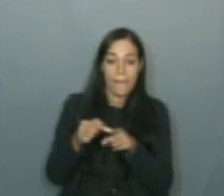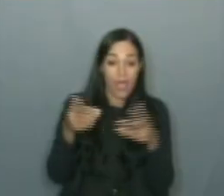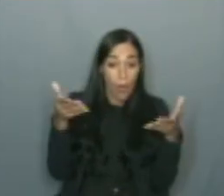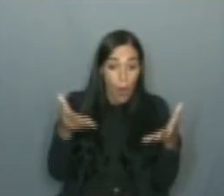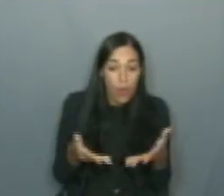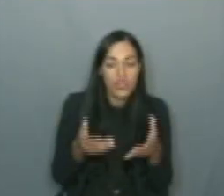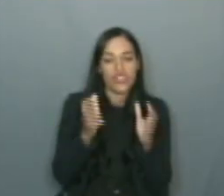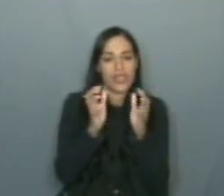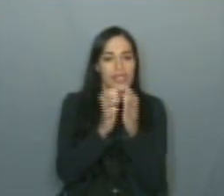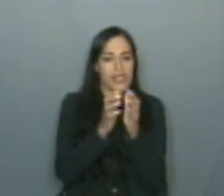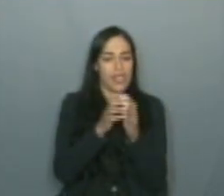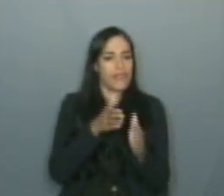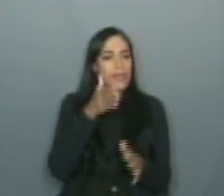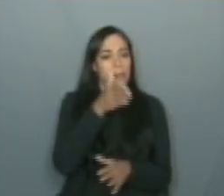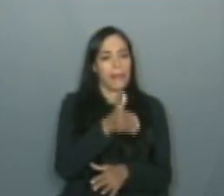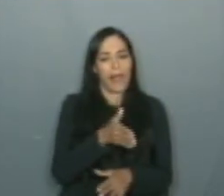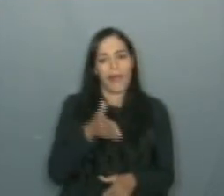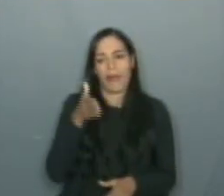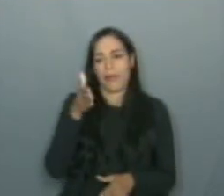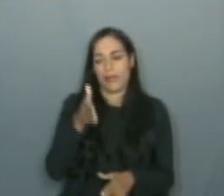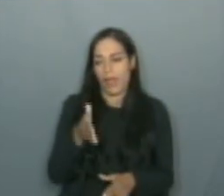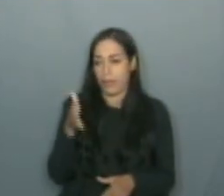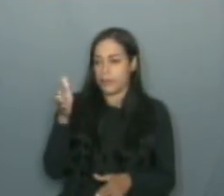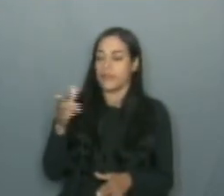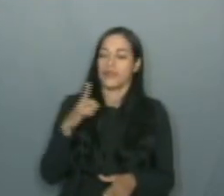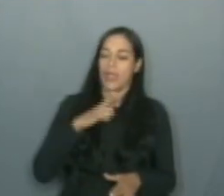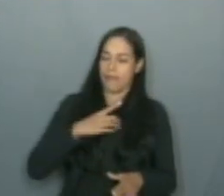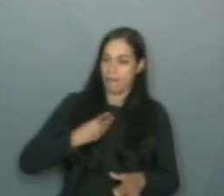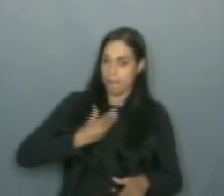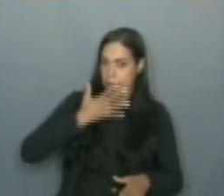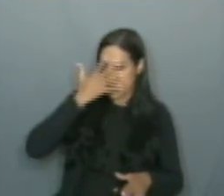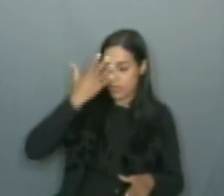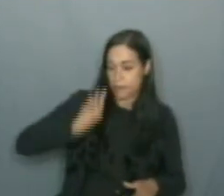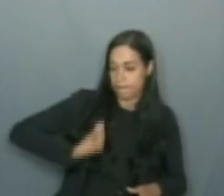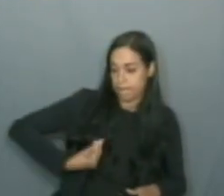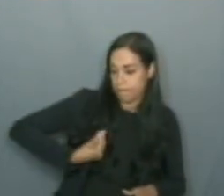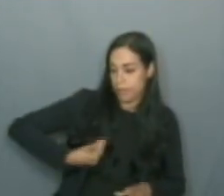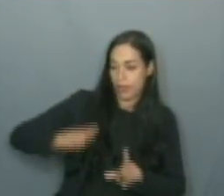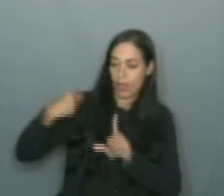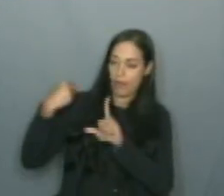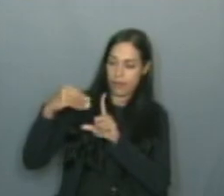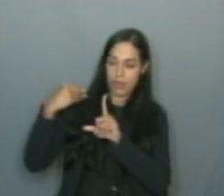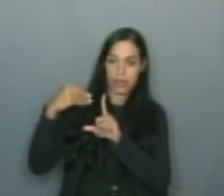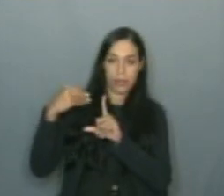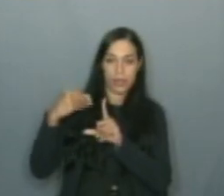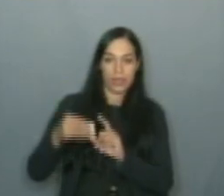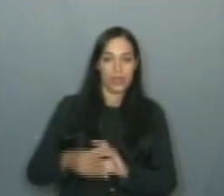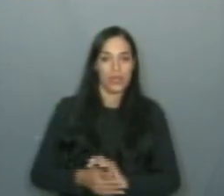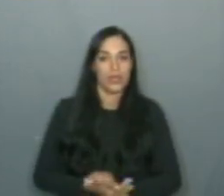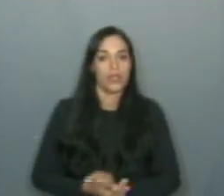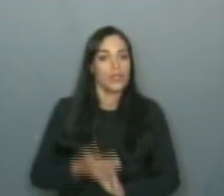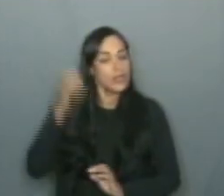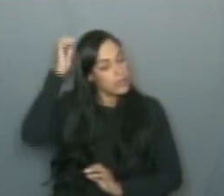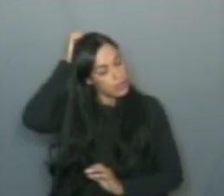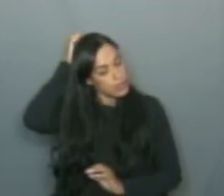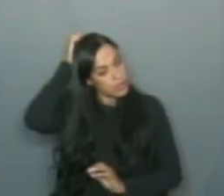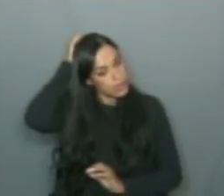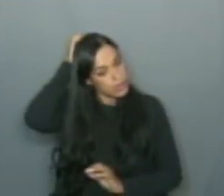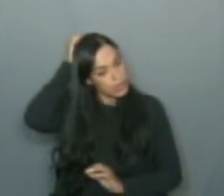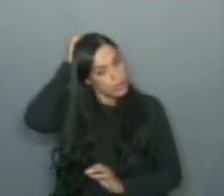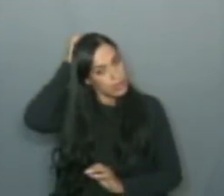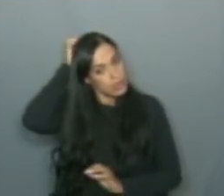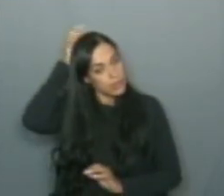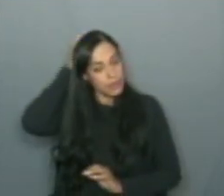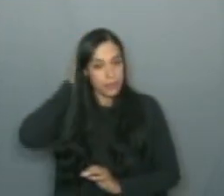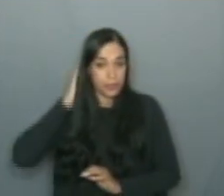que você vá, tem pessoas vivendo em situação de rua. A omissão